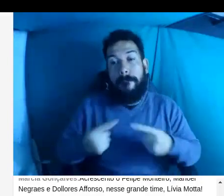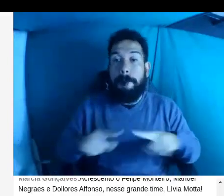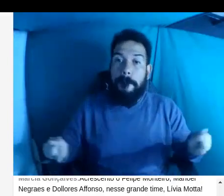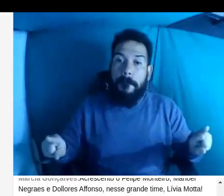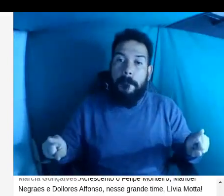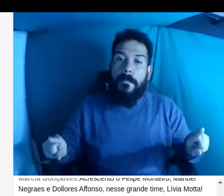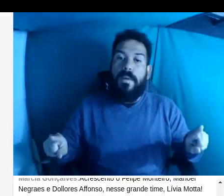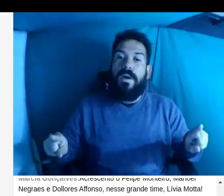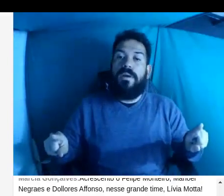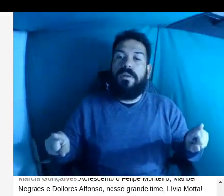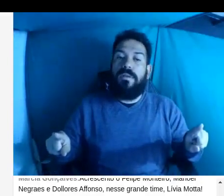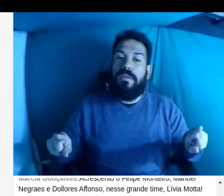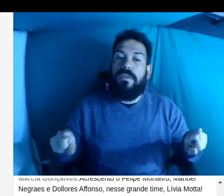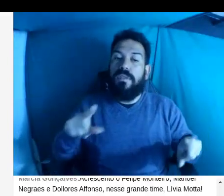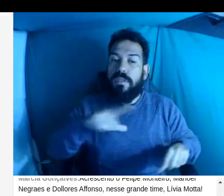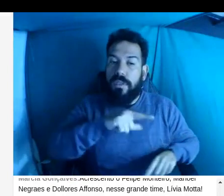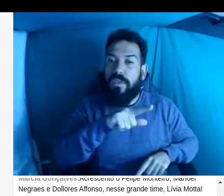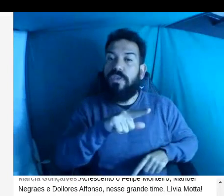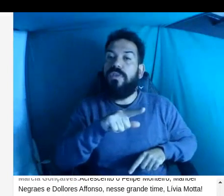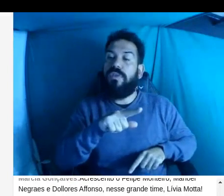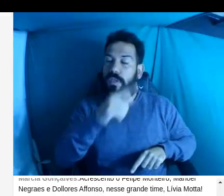dos produtores da linguagem,